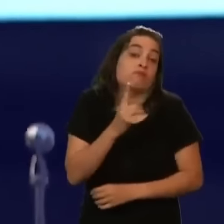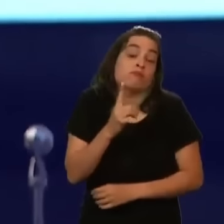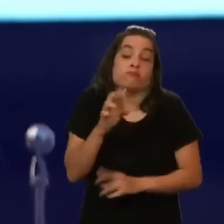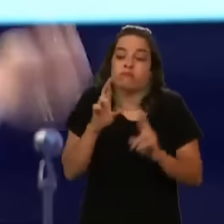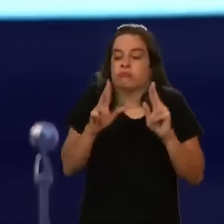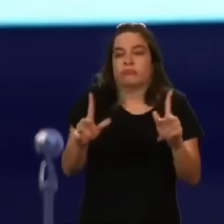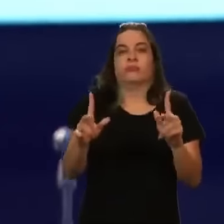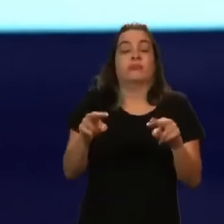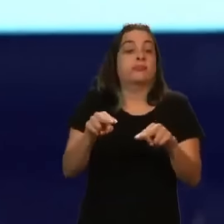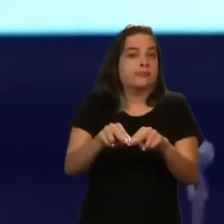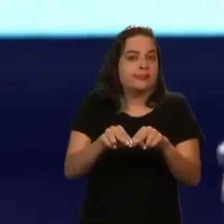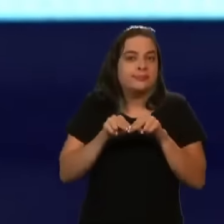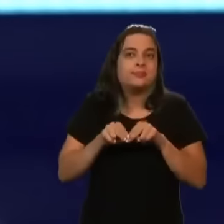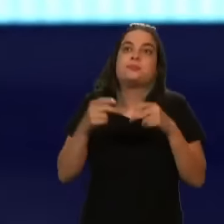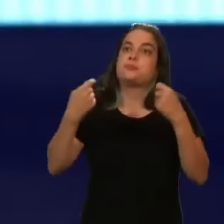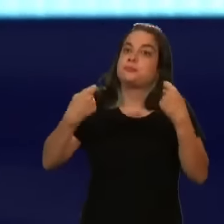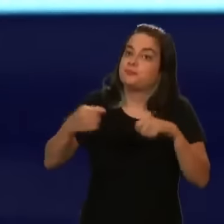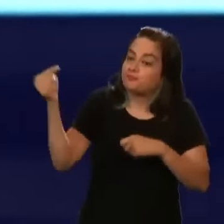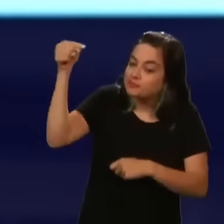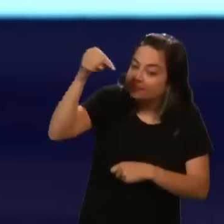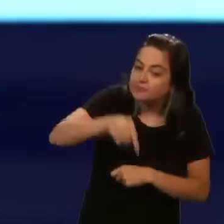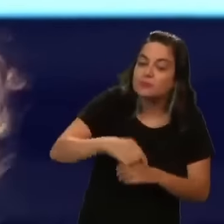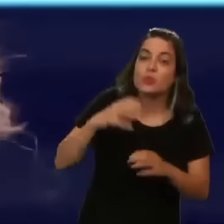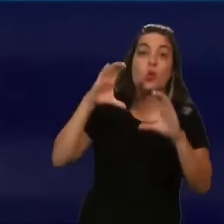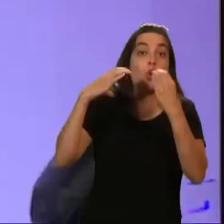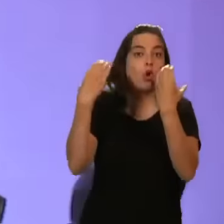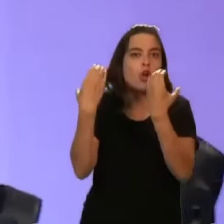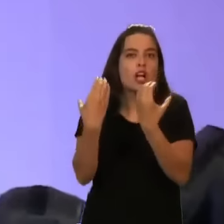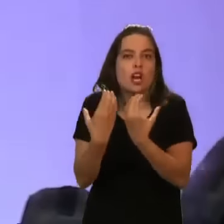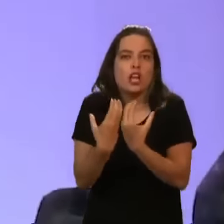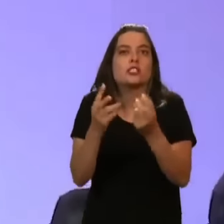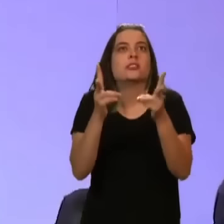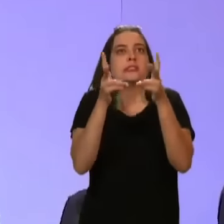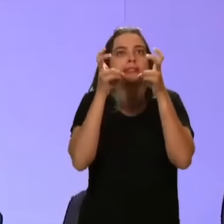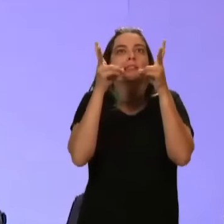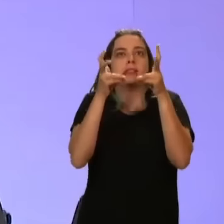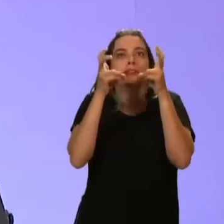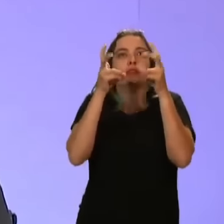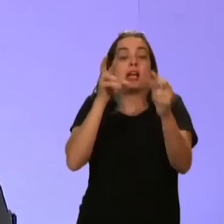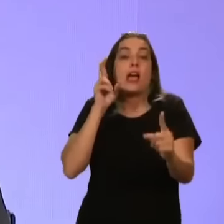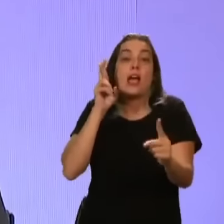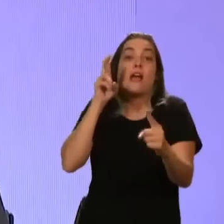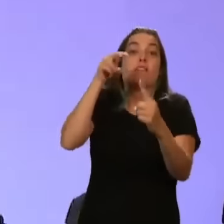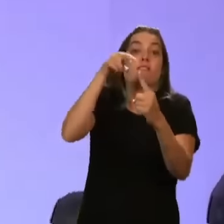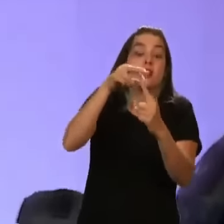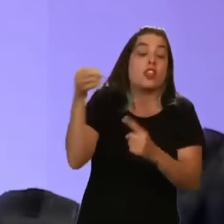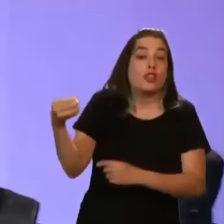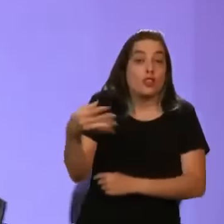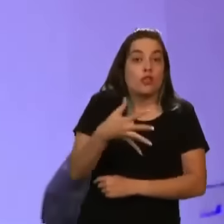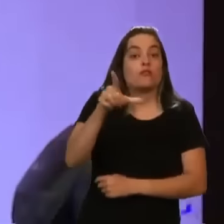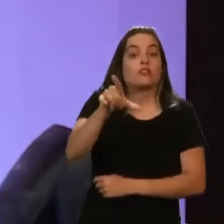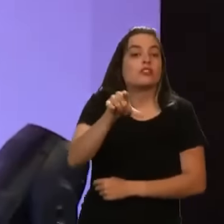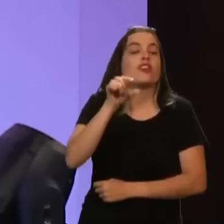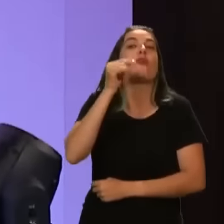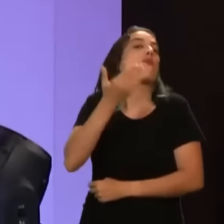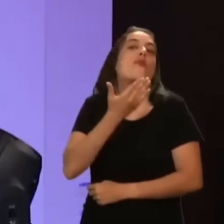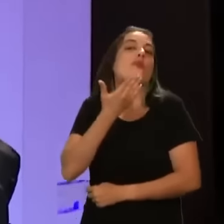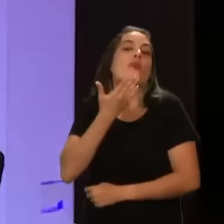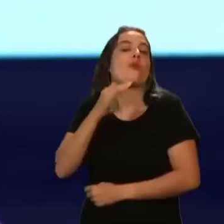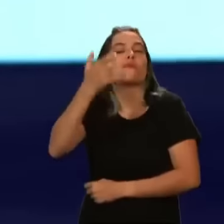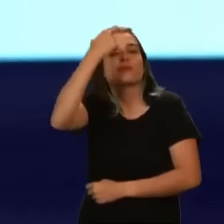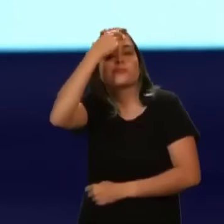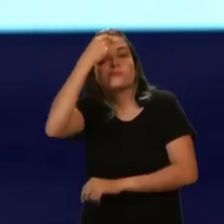nada diferente, por isso que você tem que vir no Mulheres Diante do Trono para você ouvir novas referências e você escolher renovar a